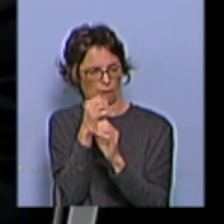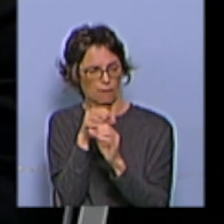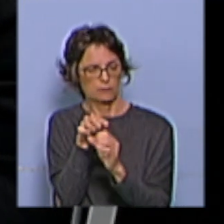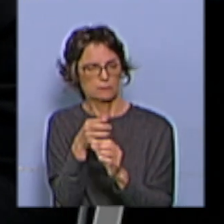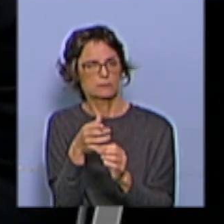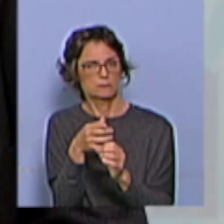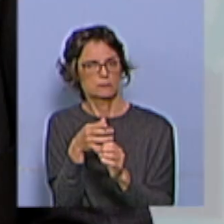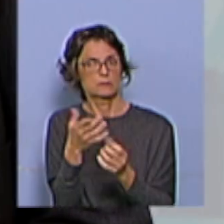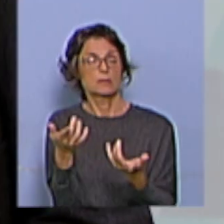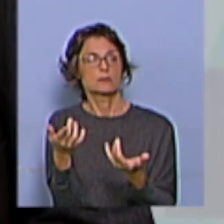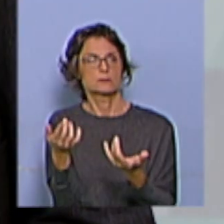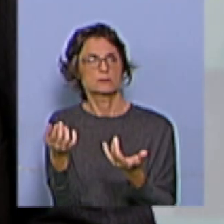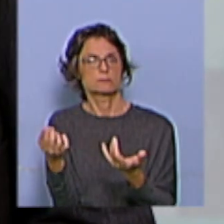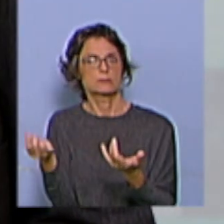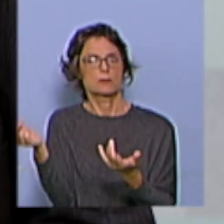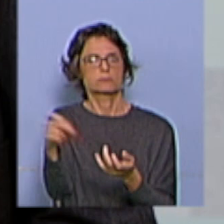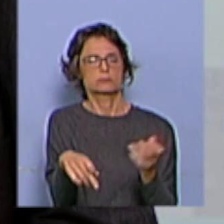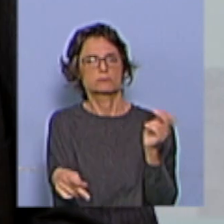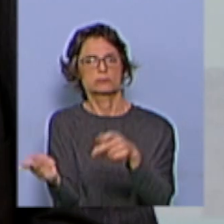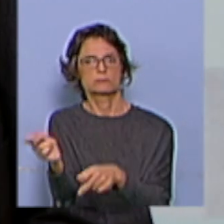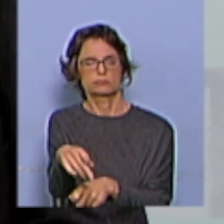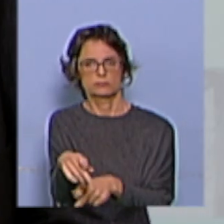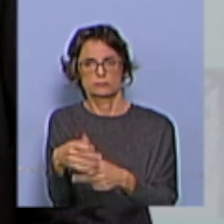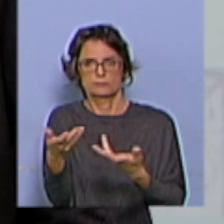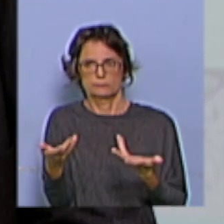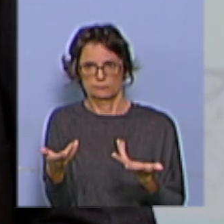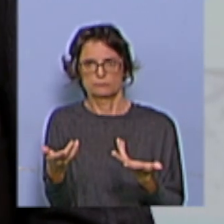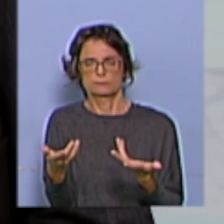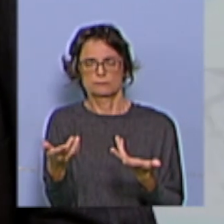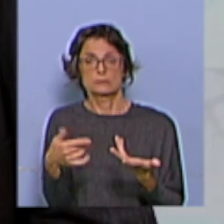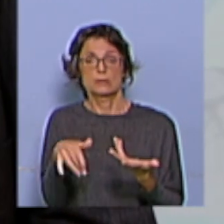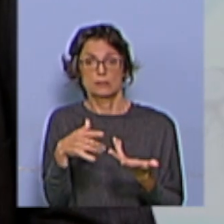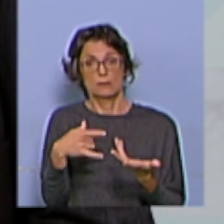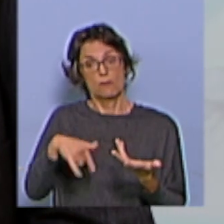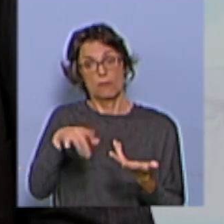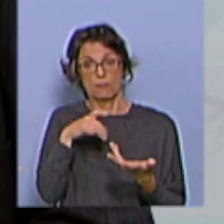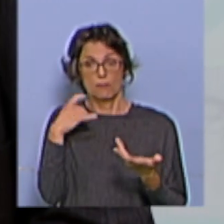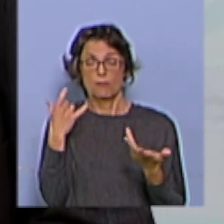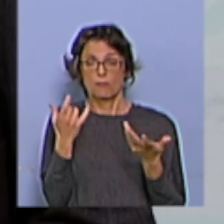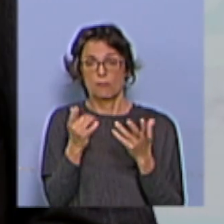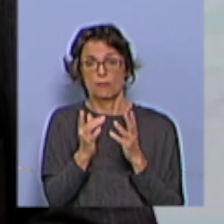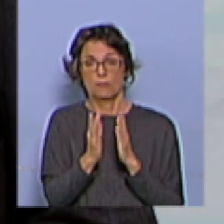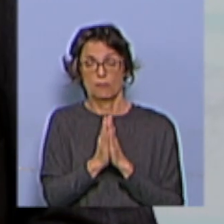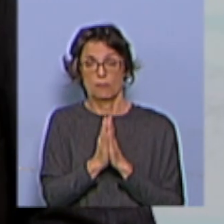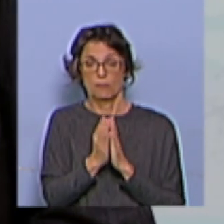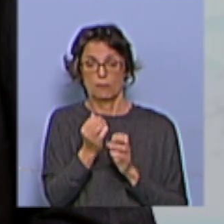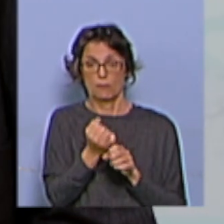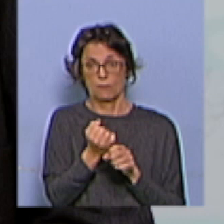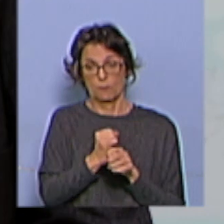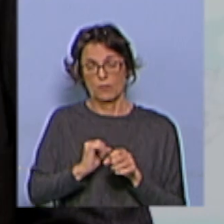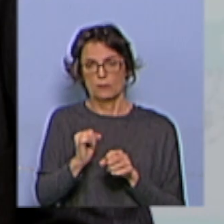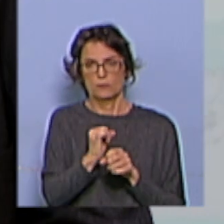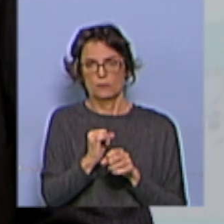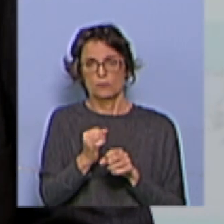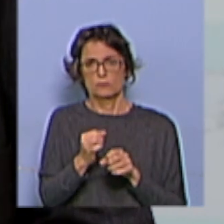e muitas vezes nos tolhia os movimentos. E, naturalmente, os capelães também se sentiram nesta perplexidade.